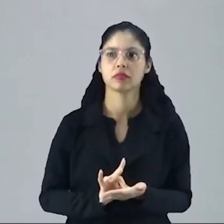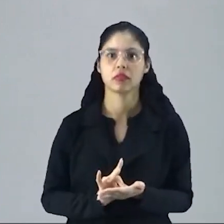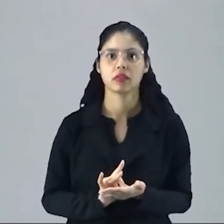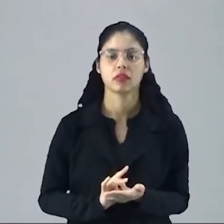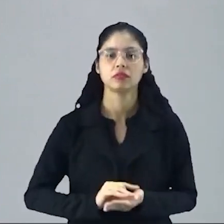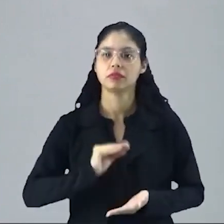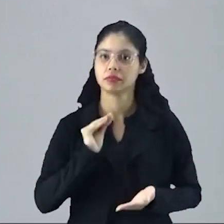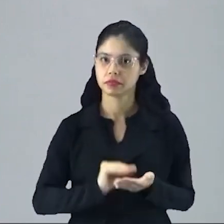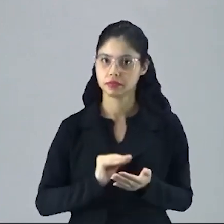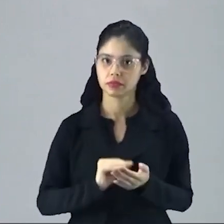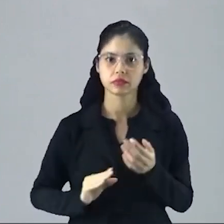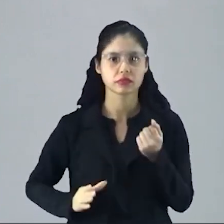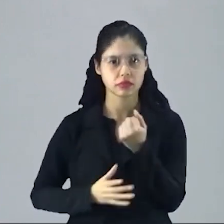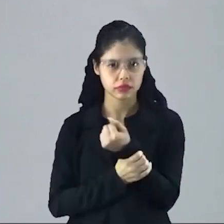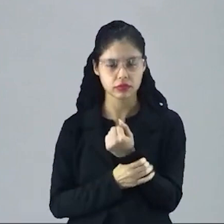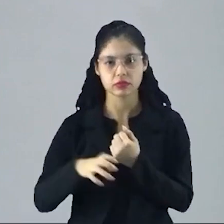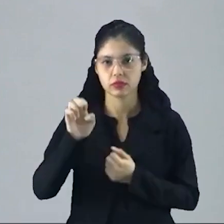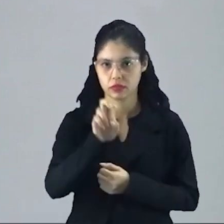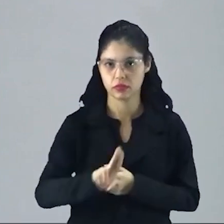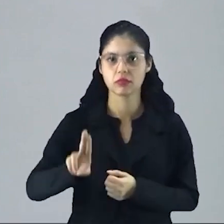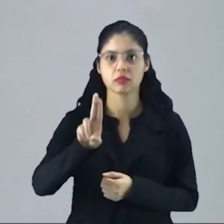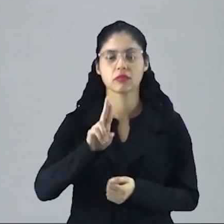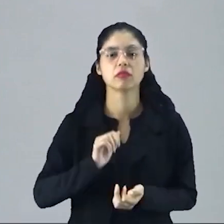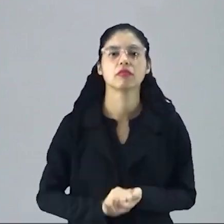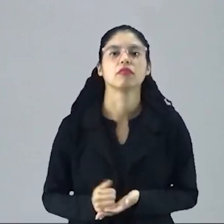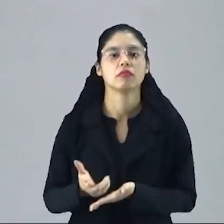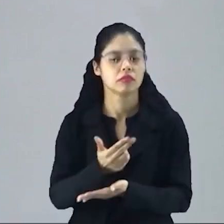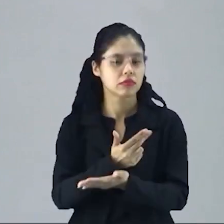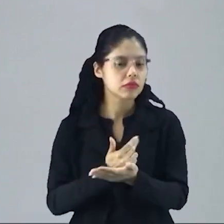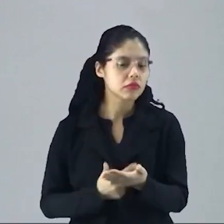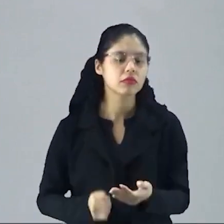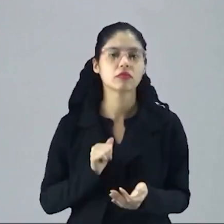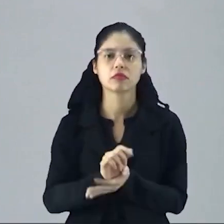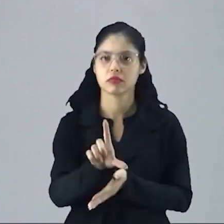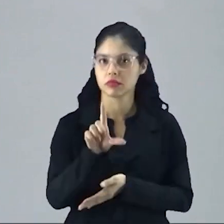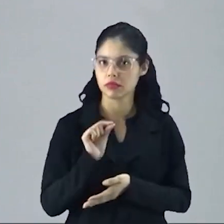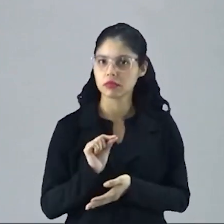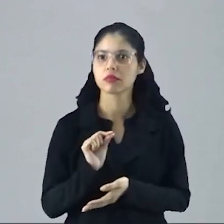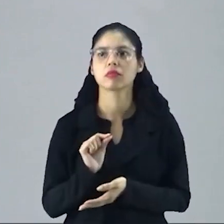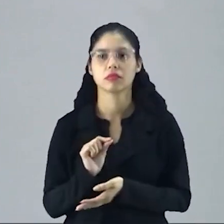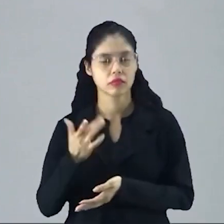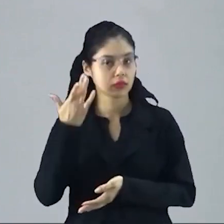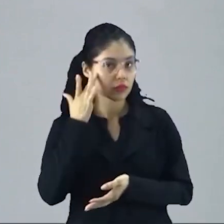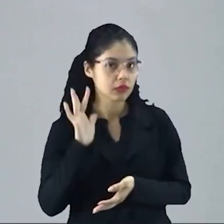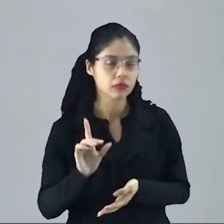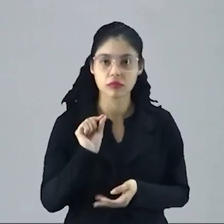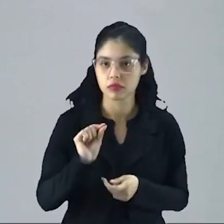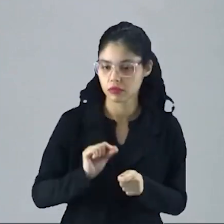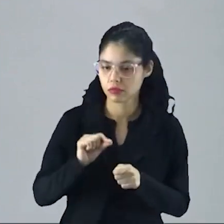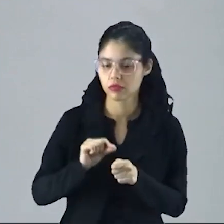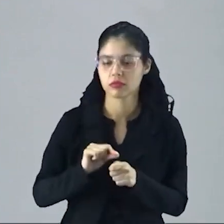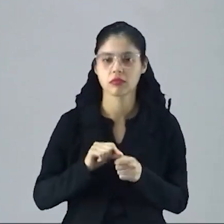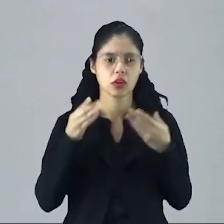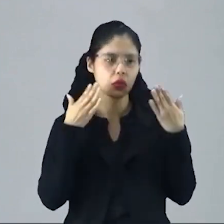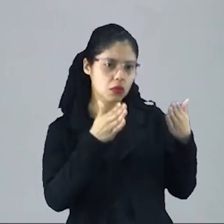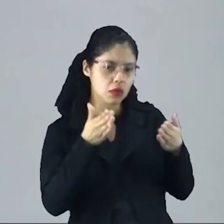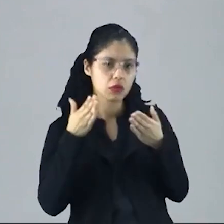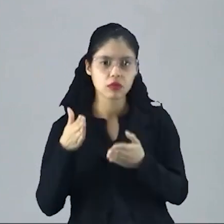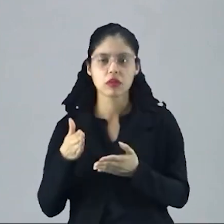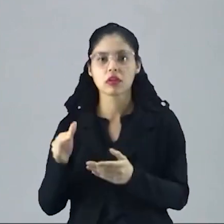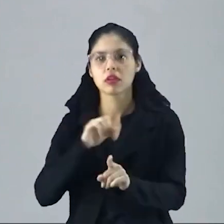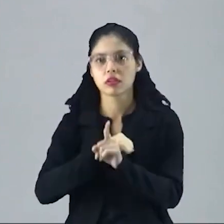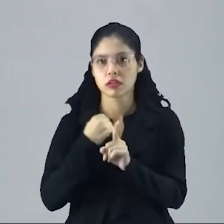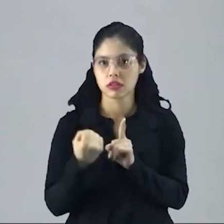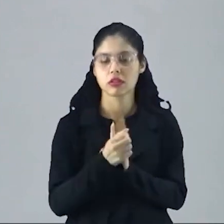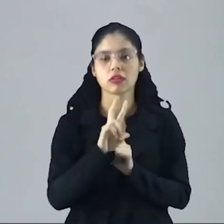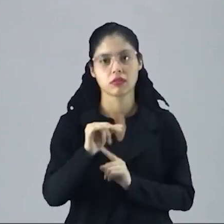muita insegurança na Europa, e os artistas estão indecisos, né? Sem saber o que vai fazer e os rumos que a